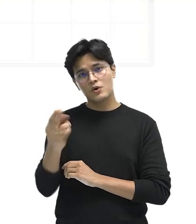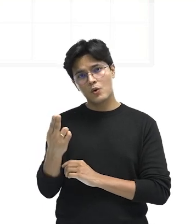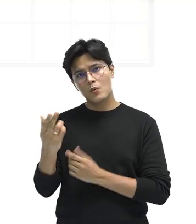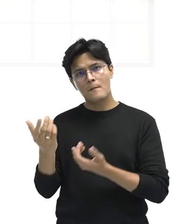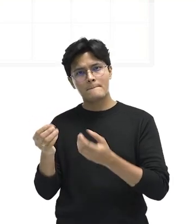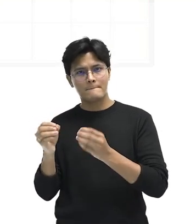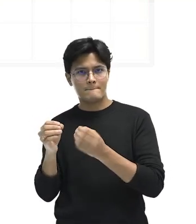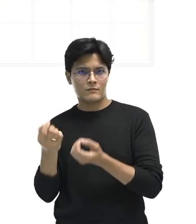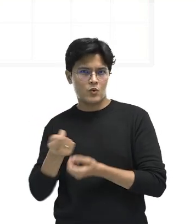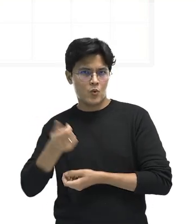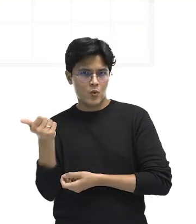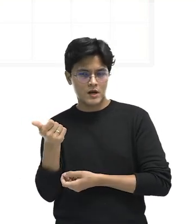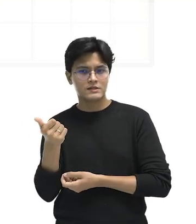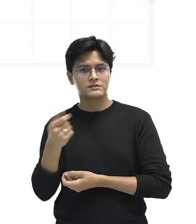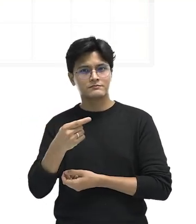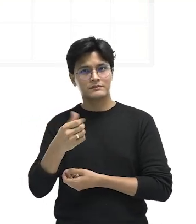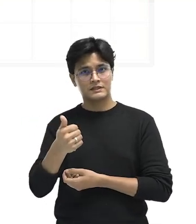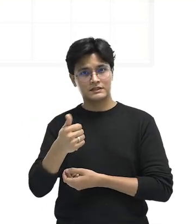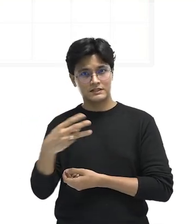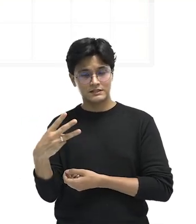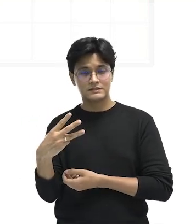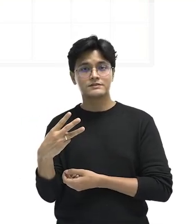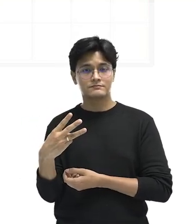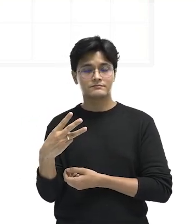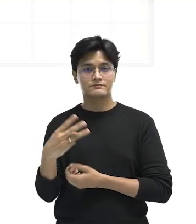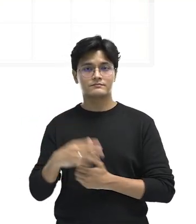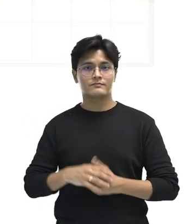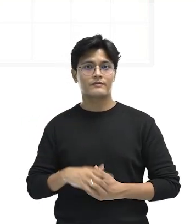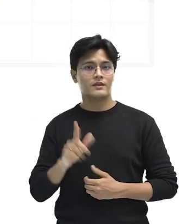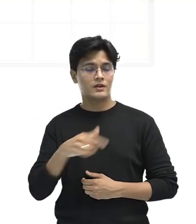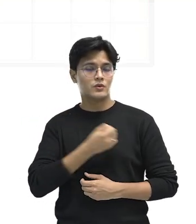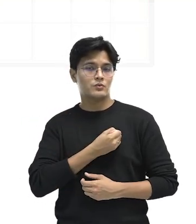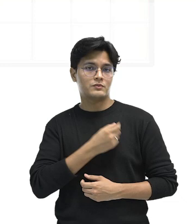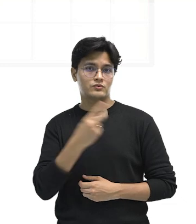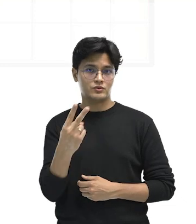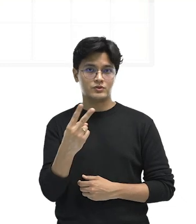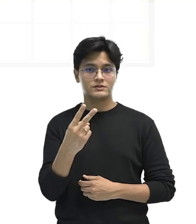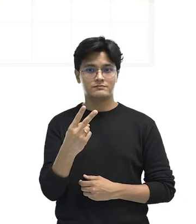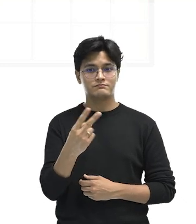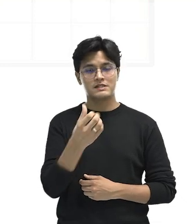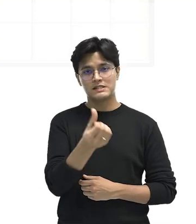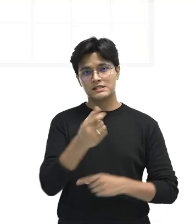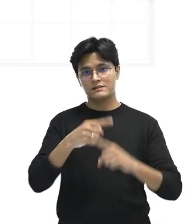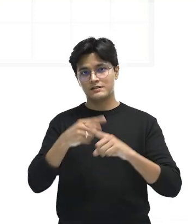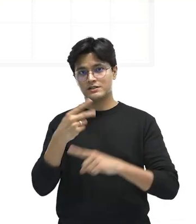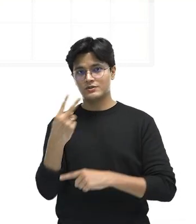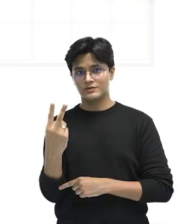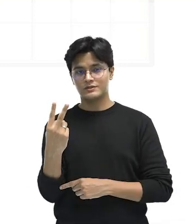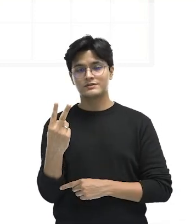Porque se eu multiplicar 6 por 3 vai passar. Então tem que ser o 2. Nesse caso aqui...